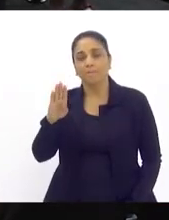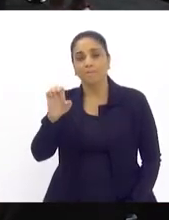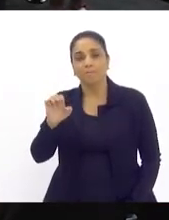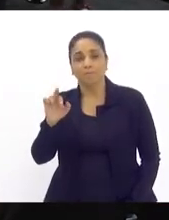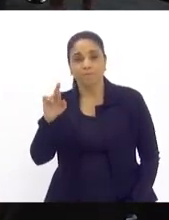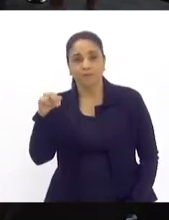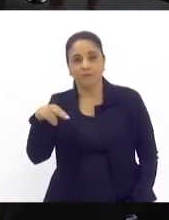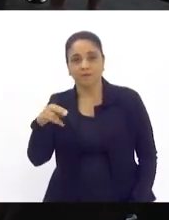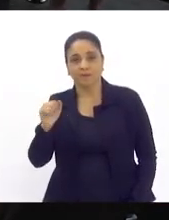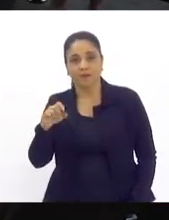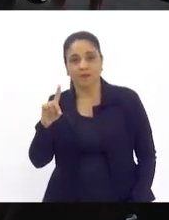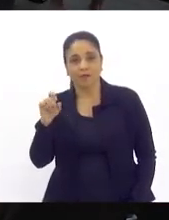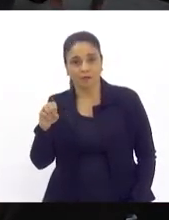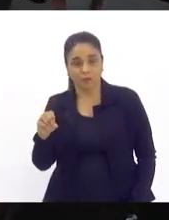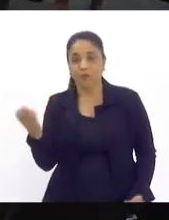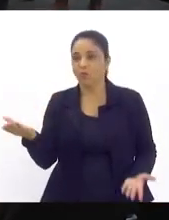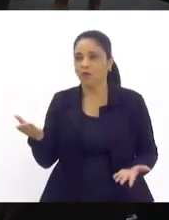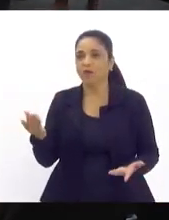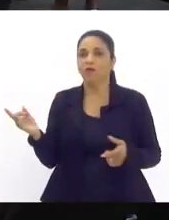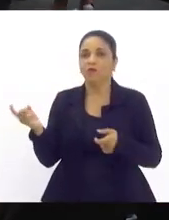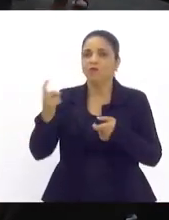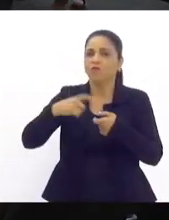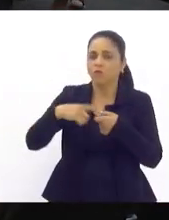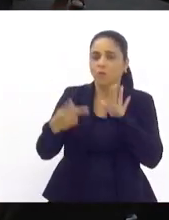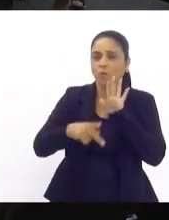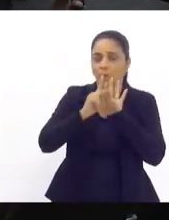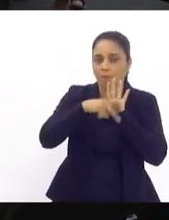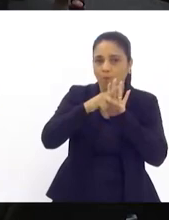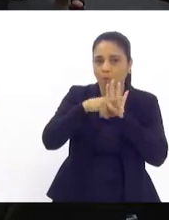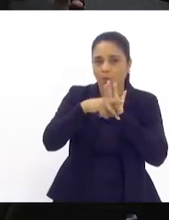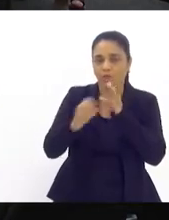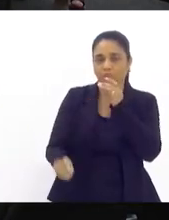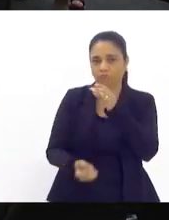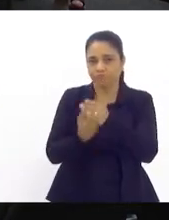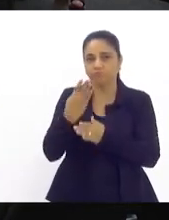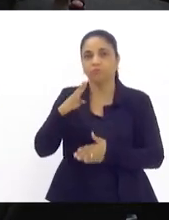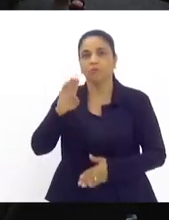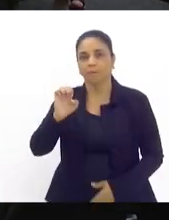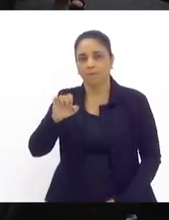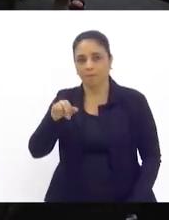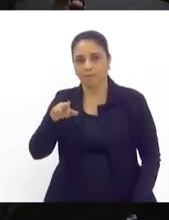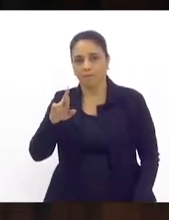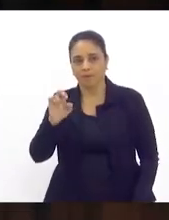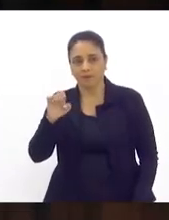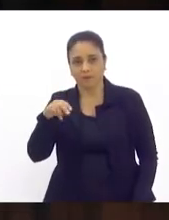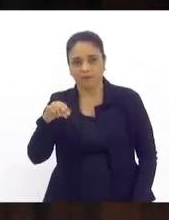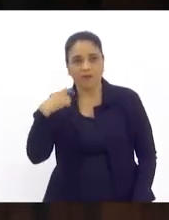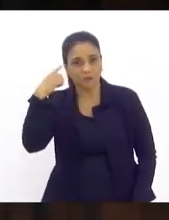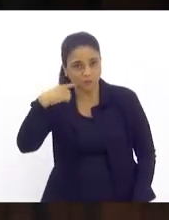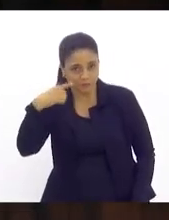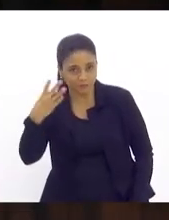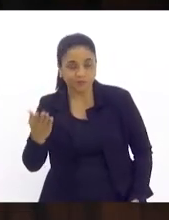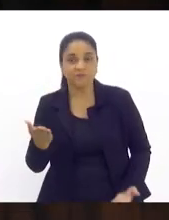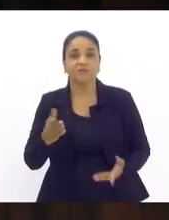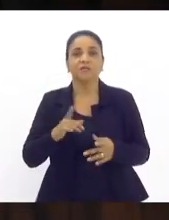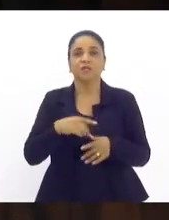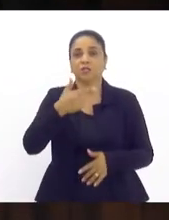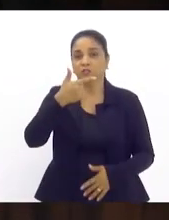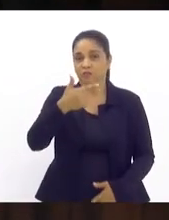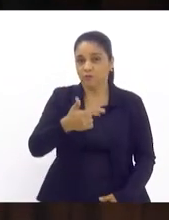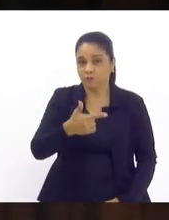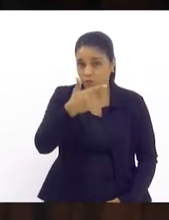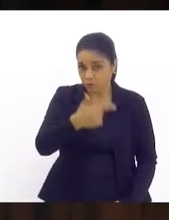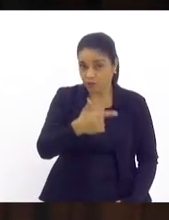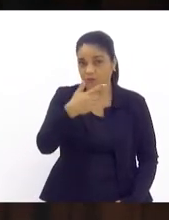Bem, eu quero voltar com o projeto de autoria do deputado Bernardo Ross, do projeto de lei 272 de